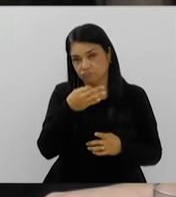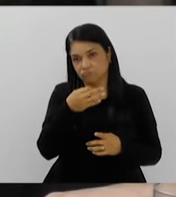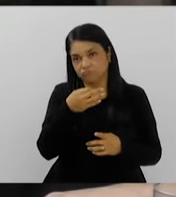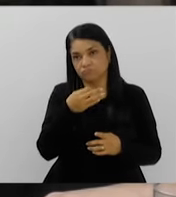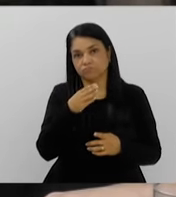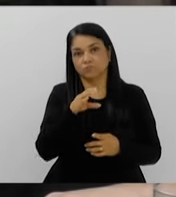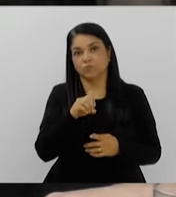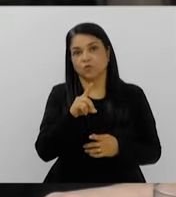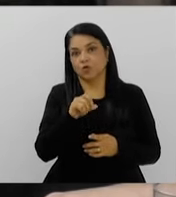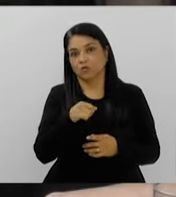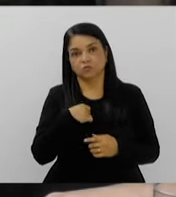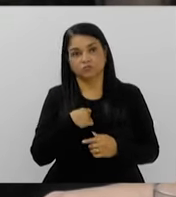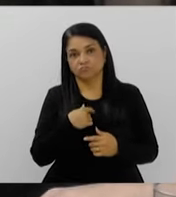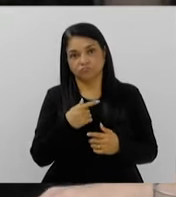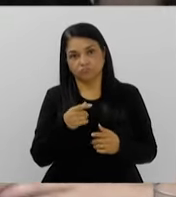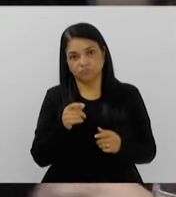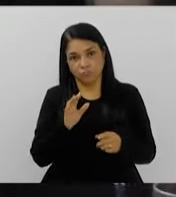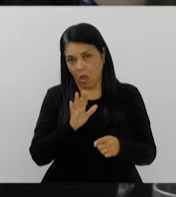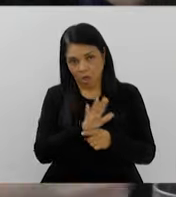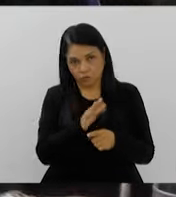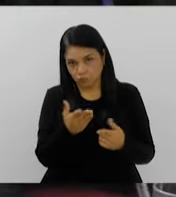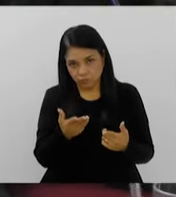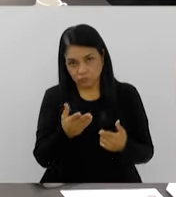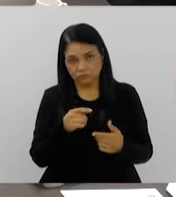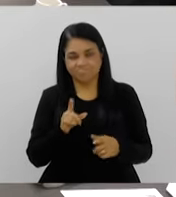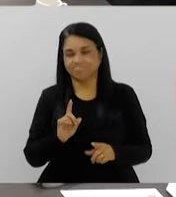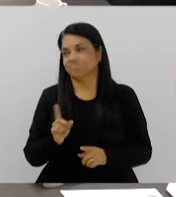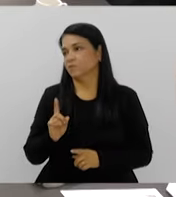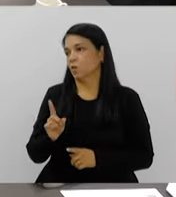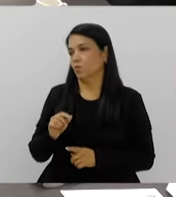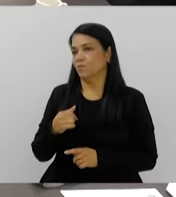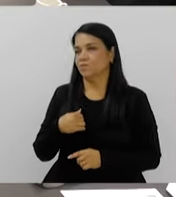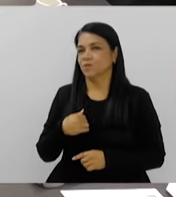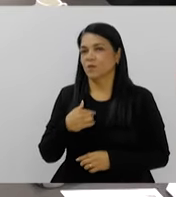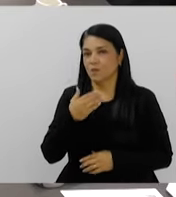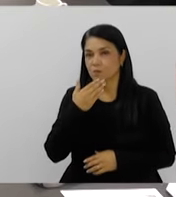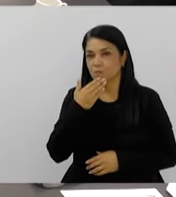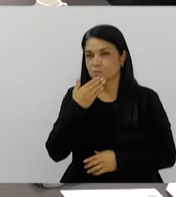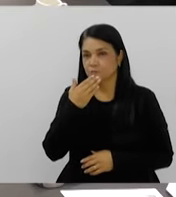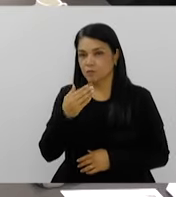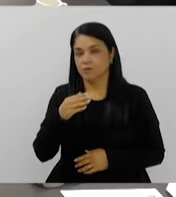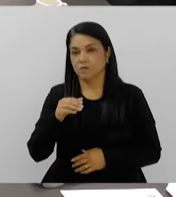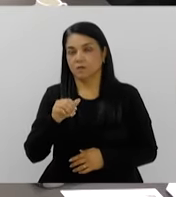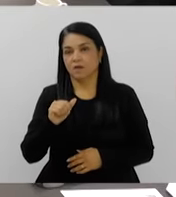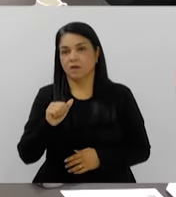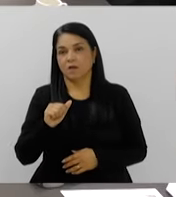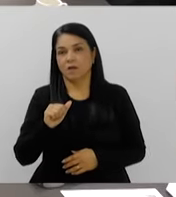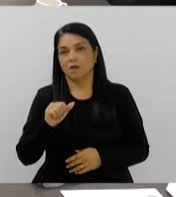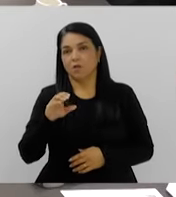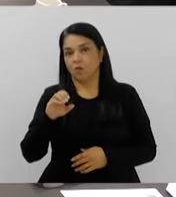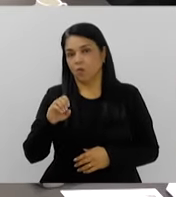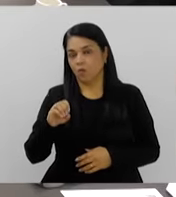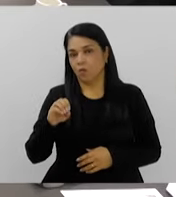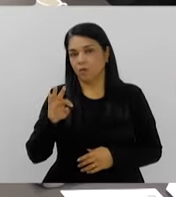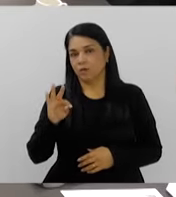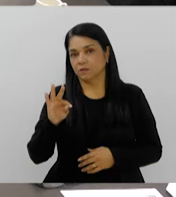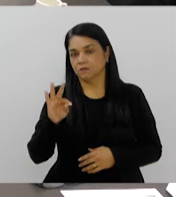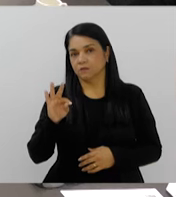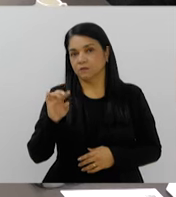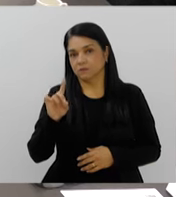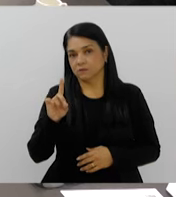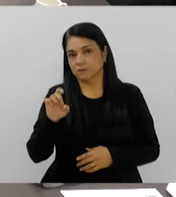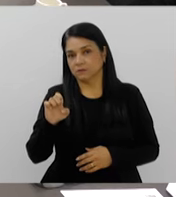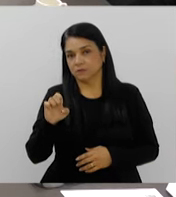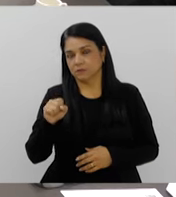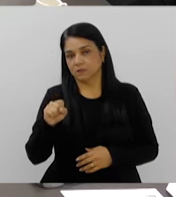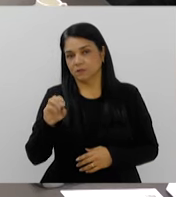Não? Não, porque pelo seguinte, eu posso pedir um sobrestamento de tudo que vier